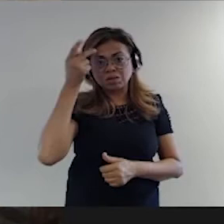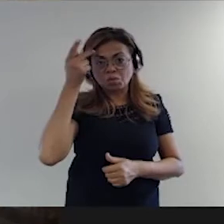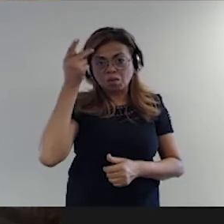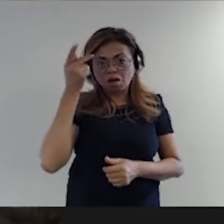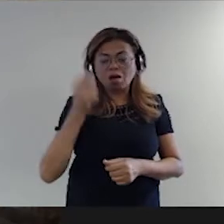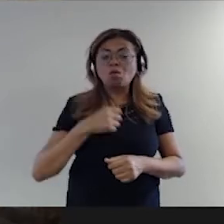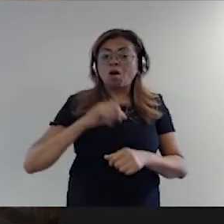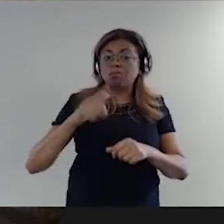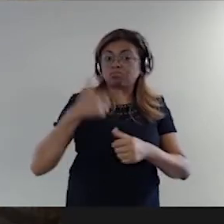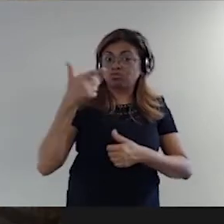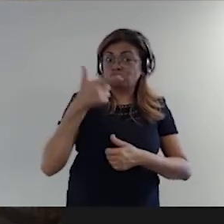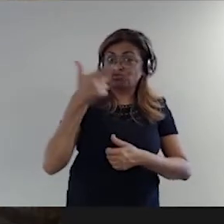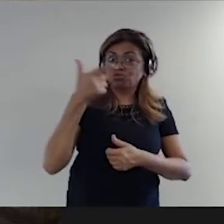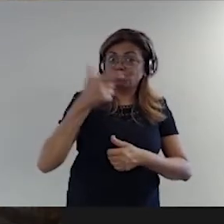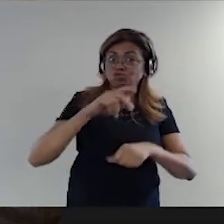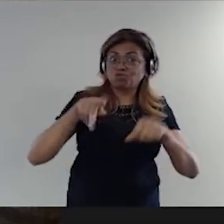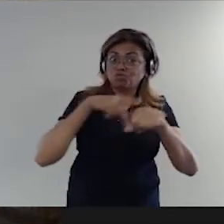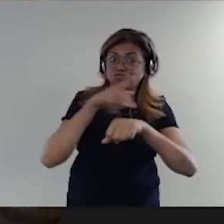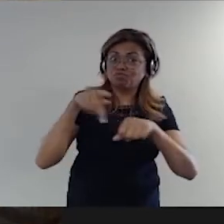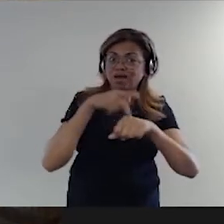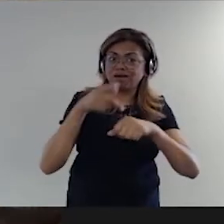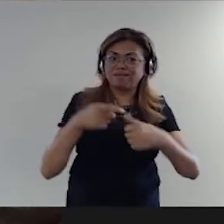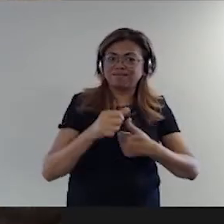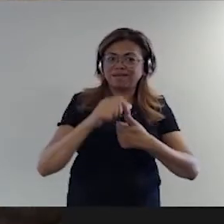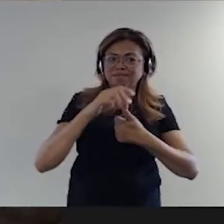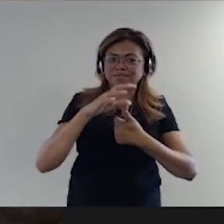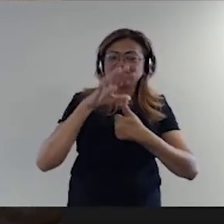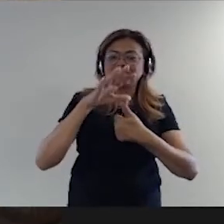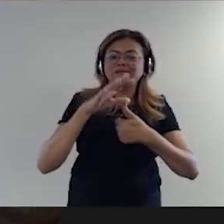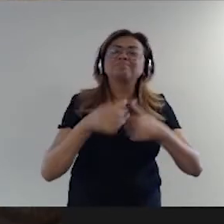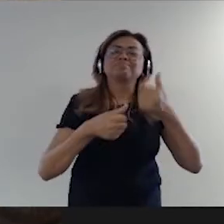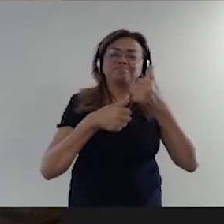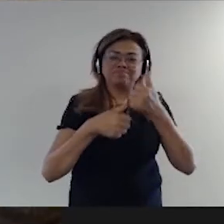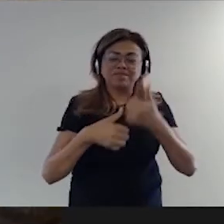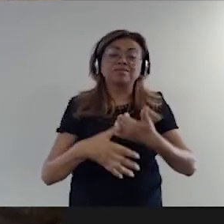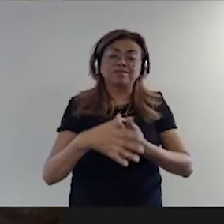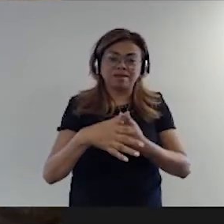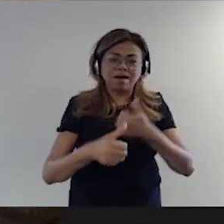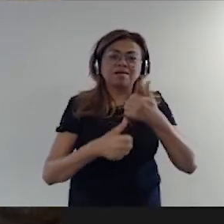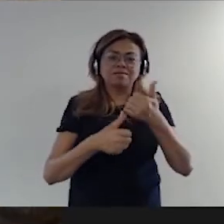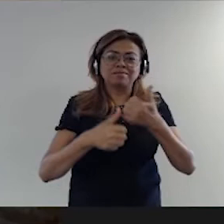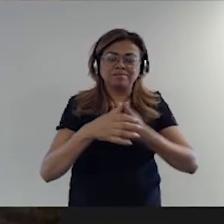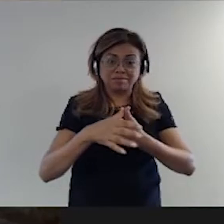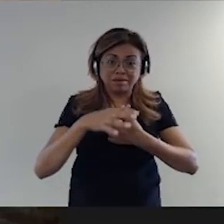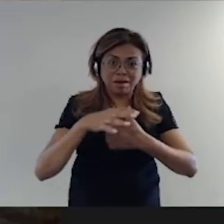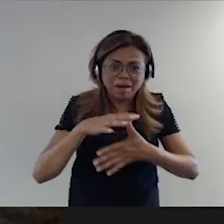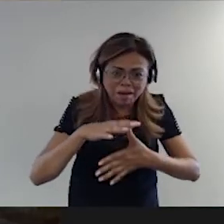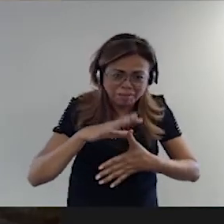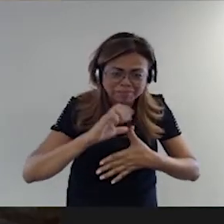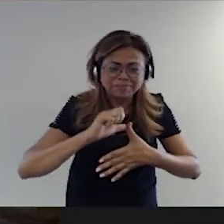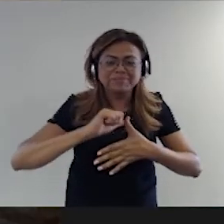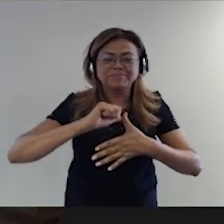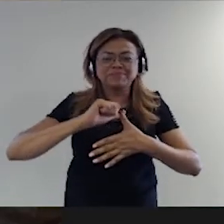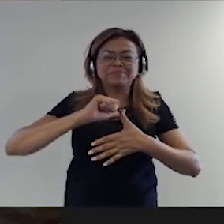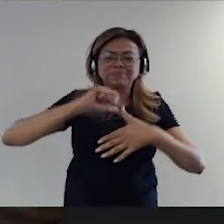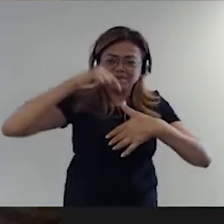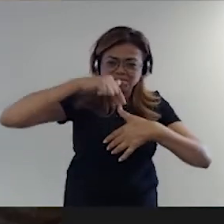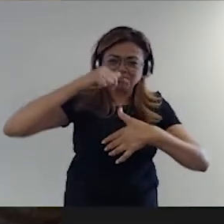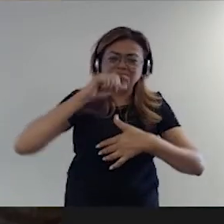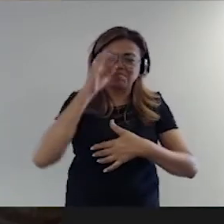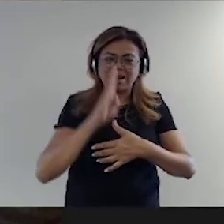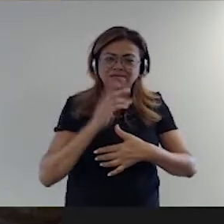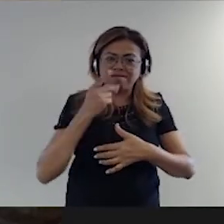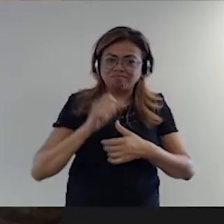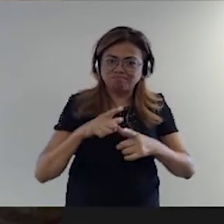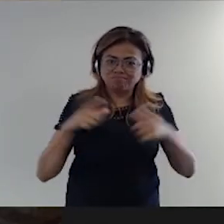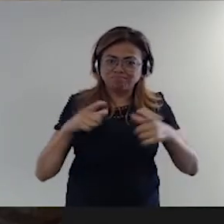segundo país da América do Sul, né? Só perde para o Brasil. Então, São Paulo é uma outra realidade. Doutora